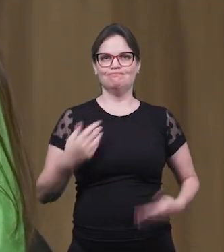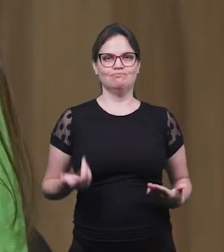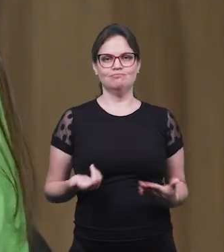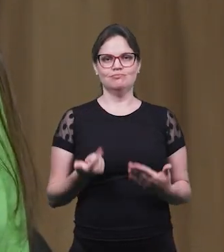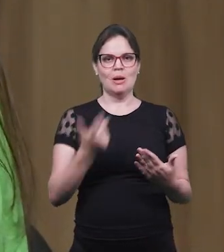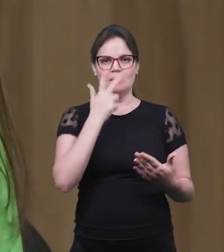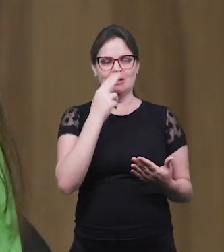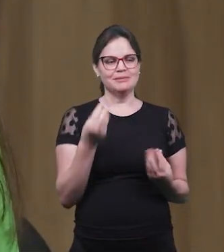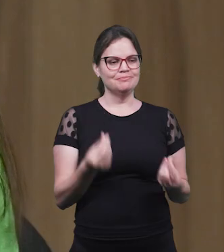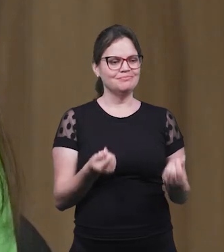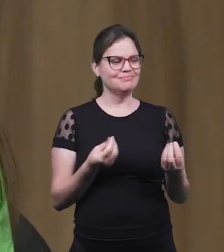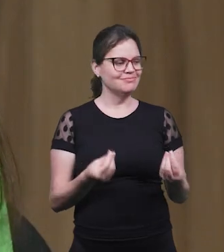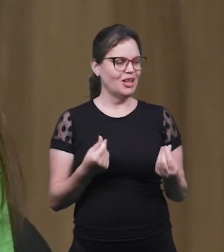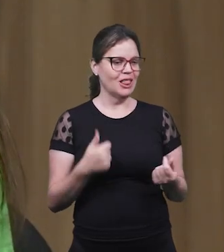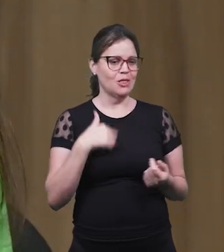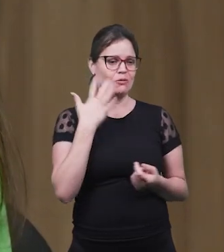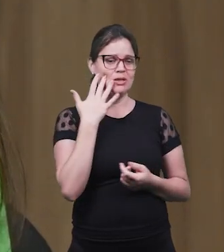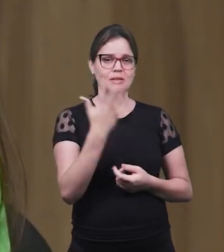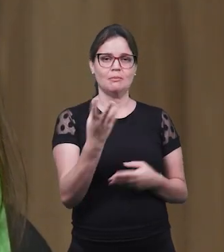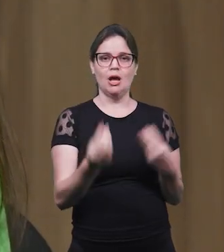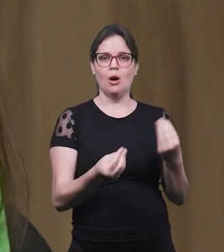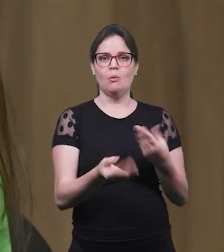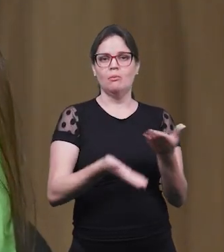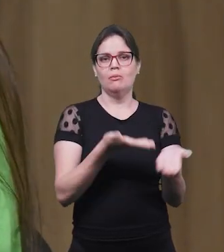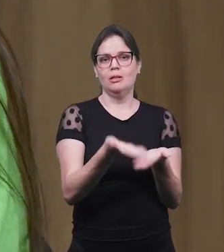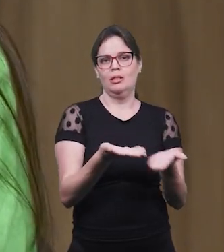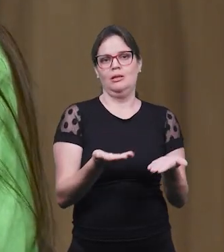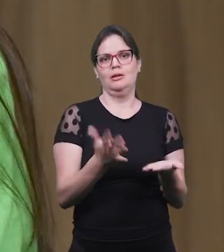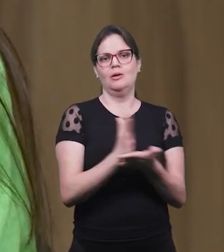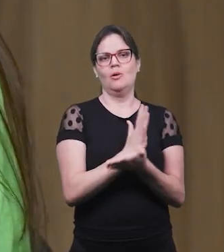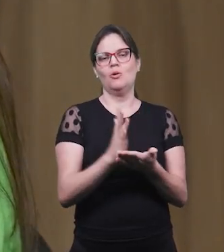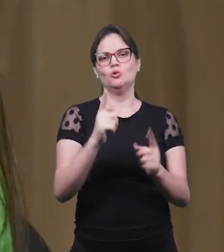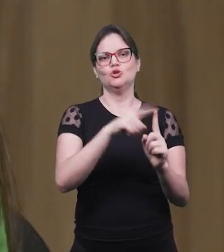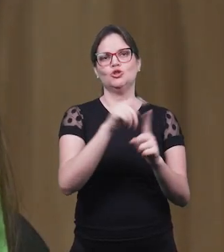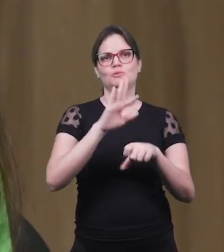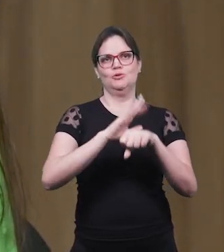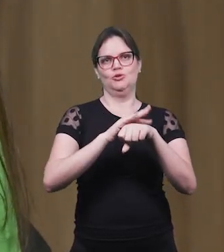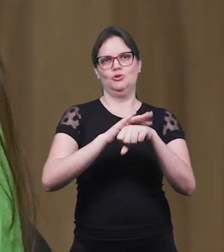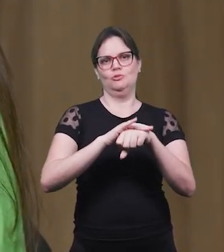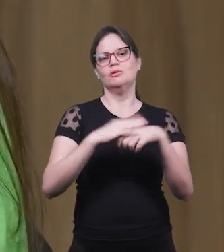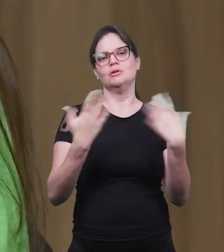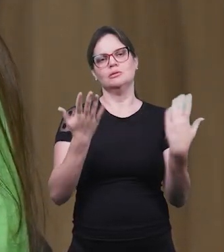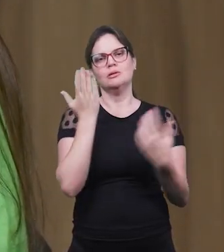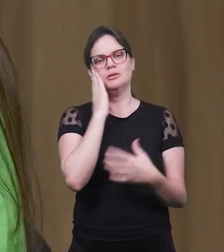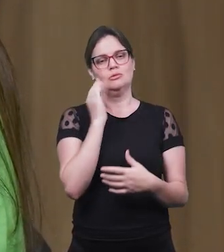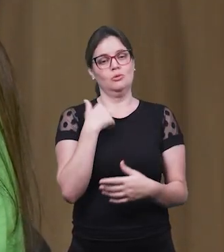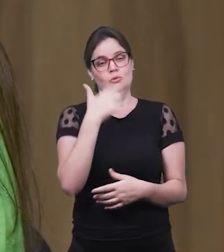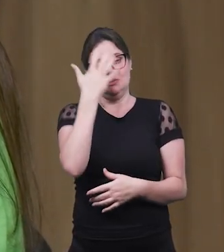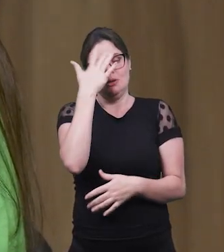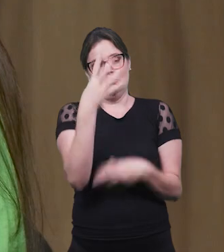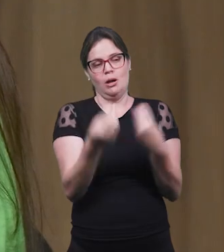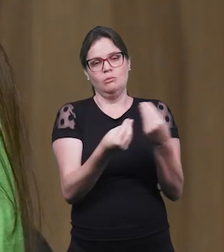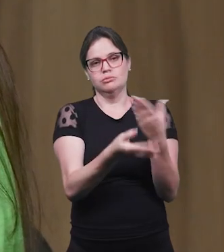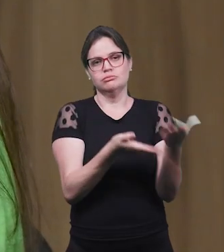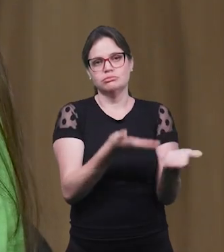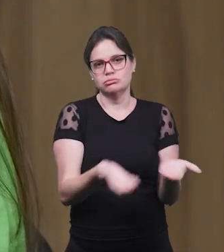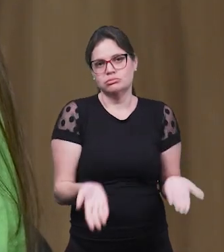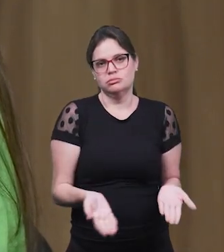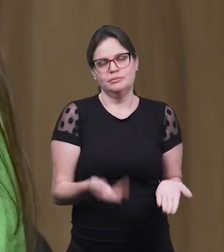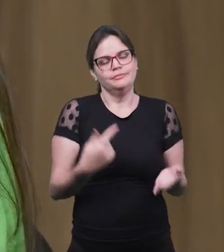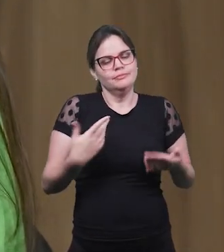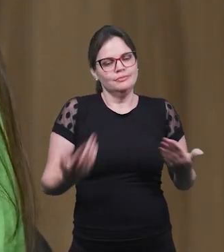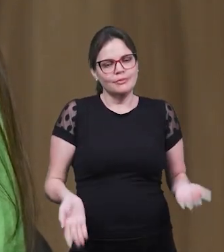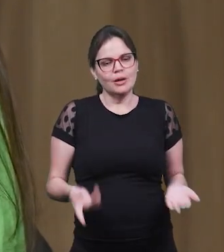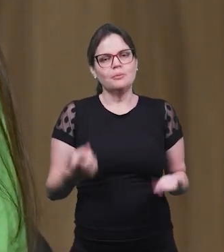aptidão mesmo para lidar com algumas enfermidades, por exemplo. Então, é algo